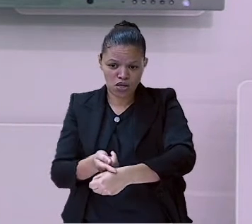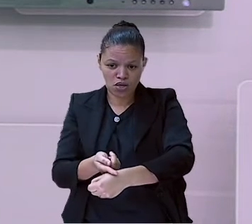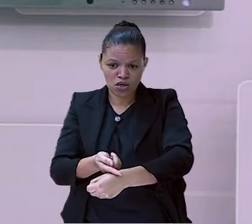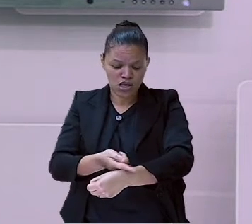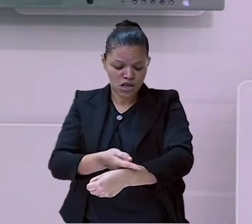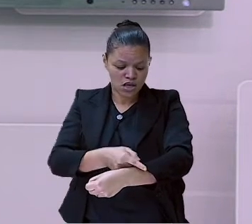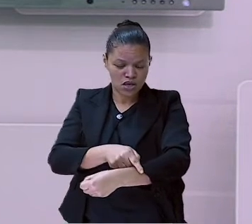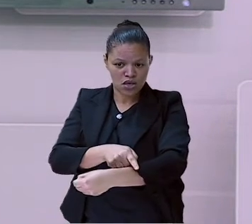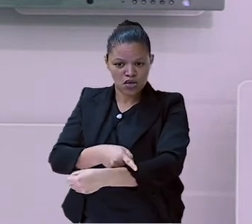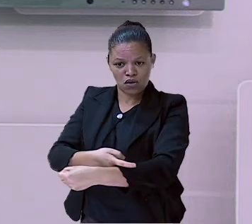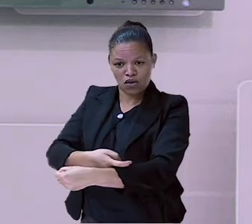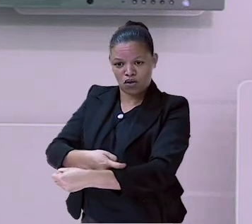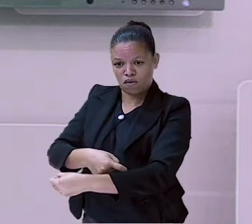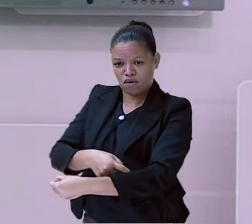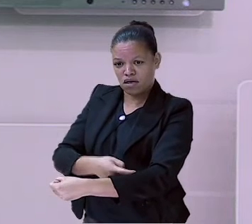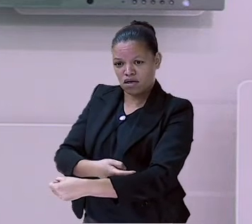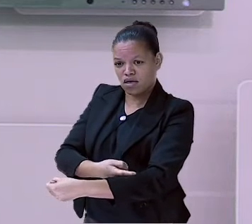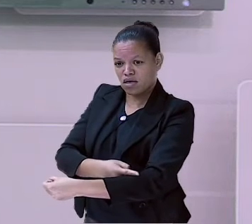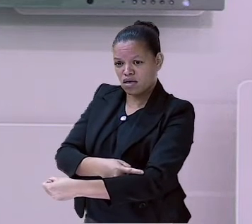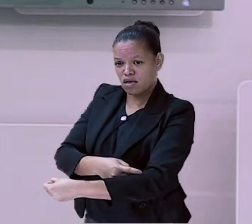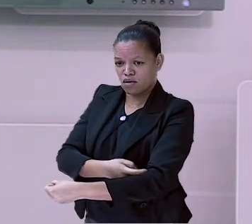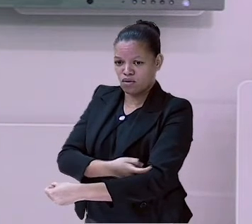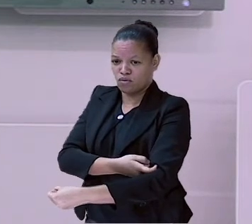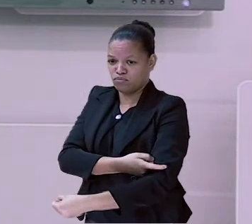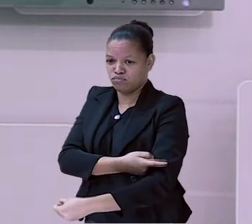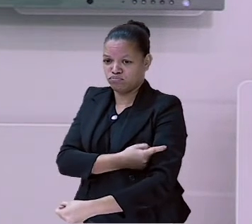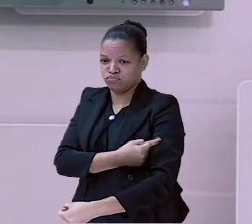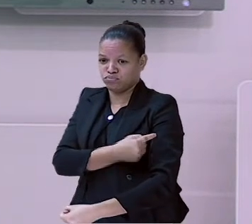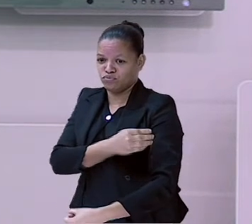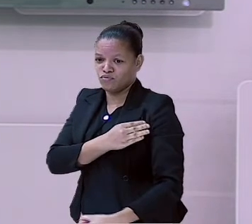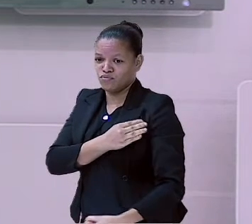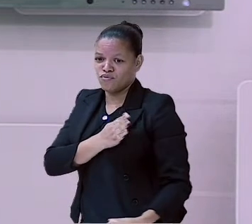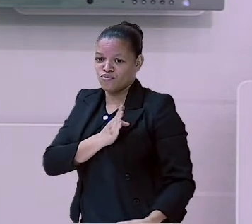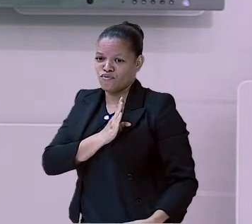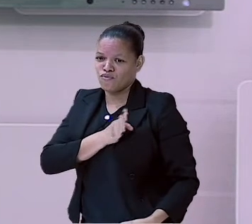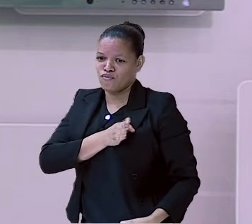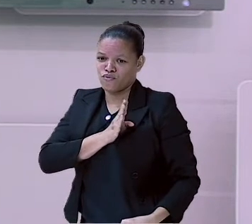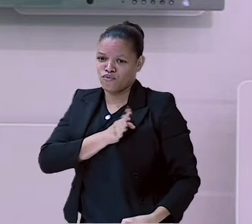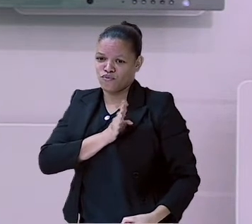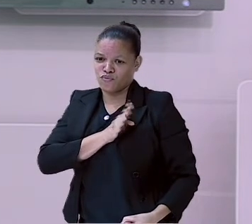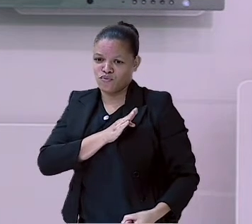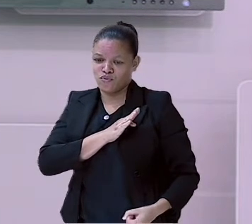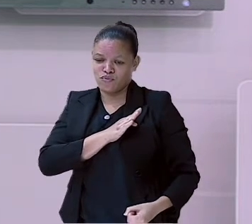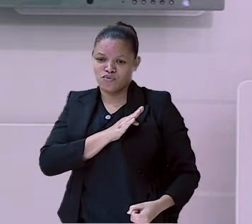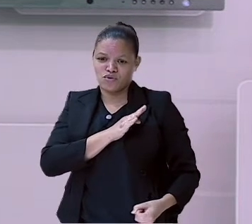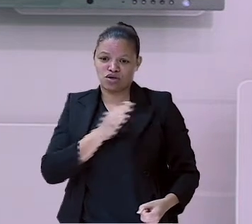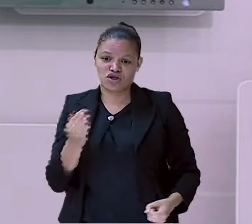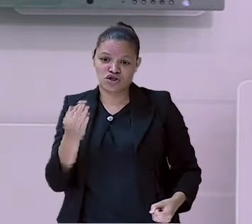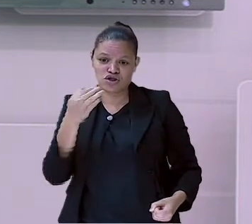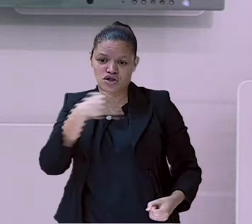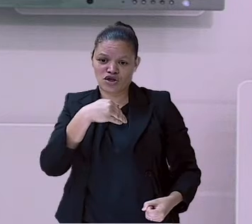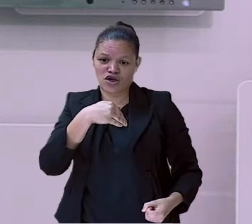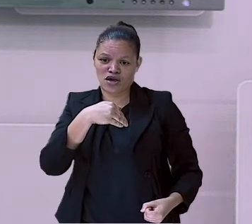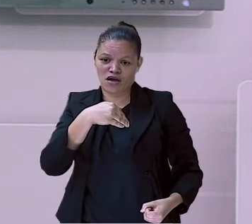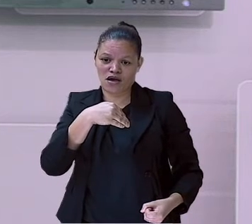Na artéria de uma pessoa saudável. Mas com uma pessoa hipertensa, o que acontece? Essa espessura aqui,